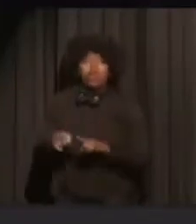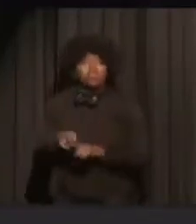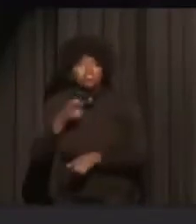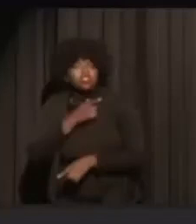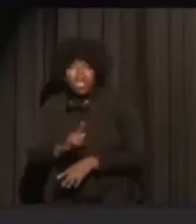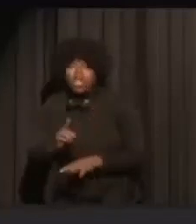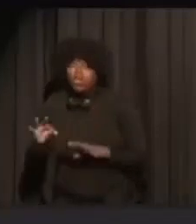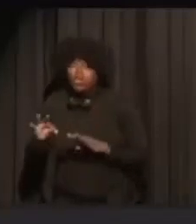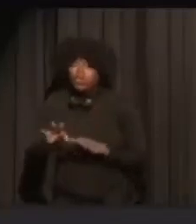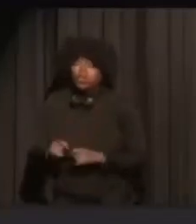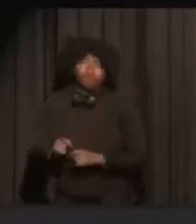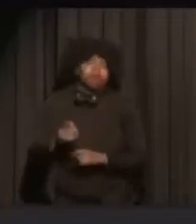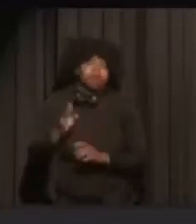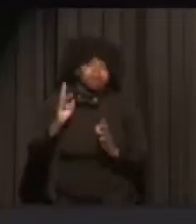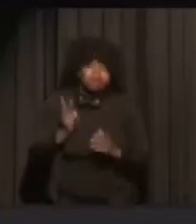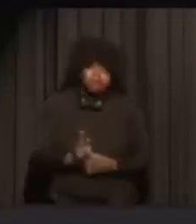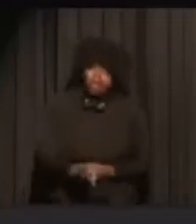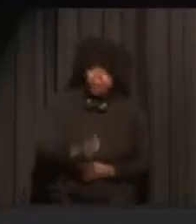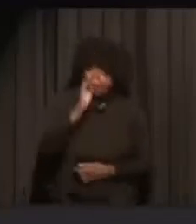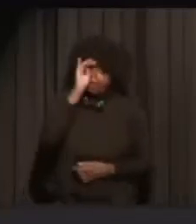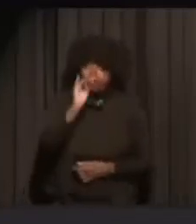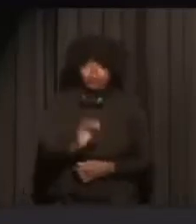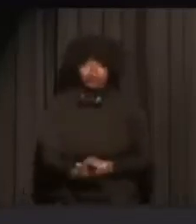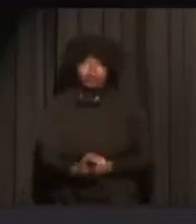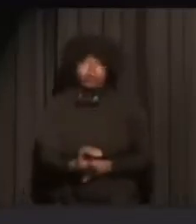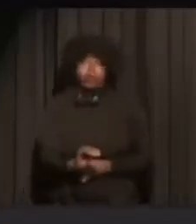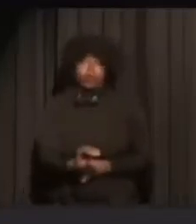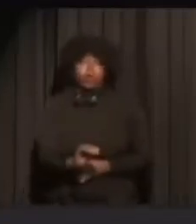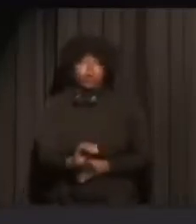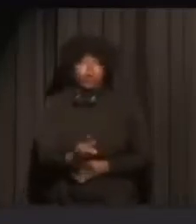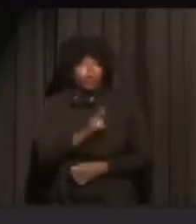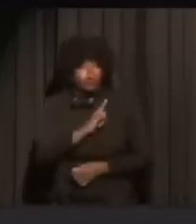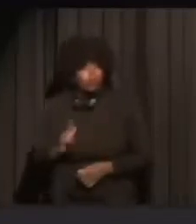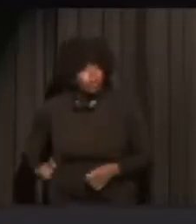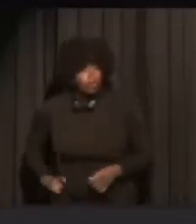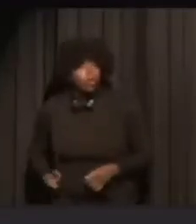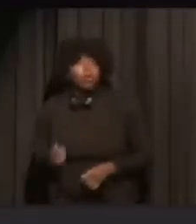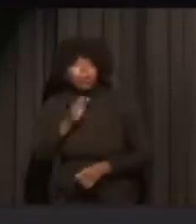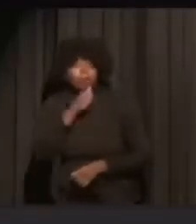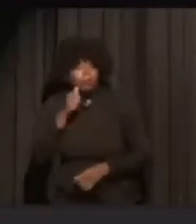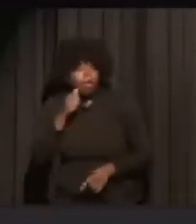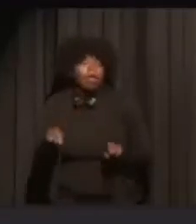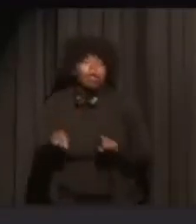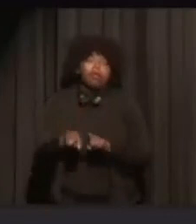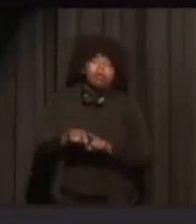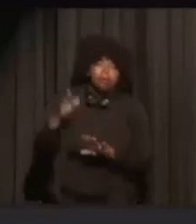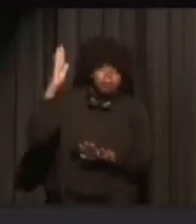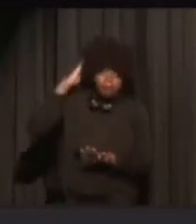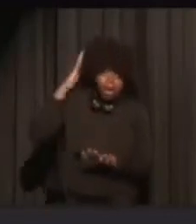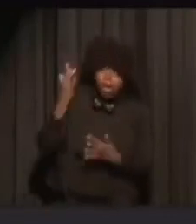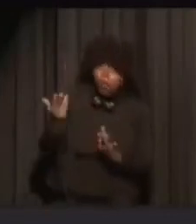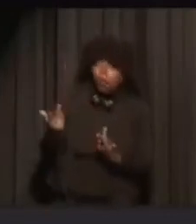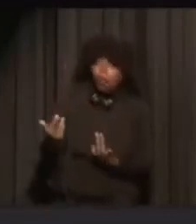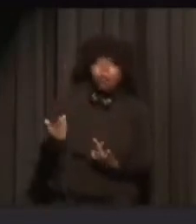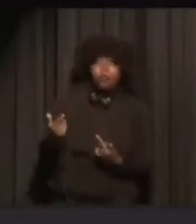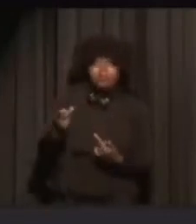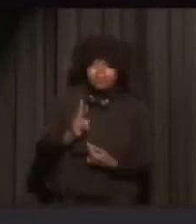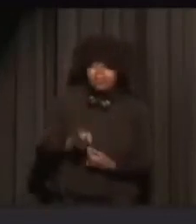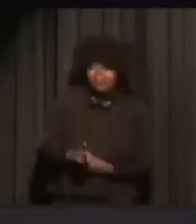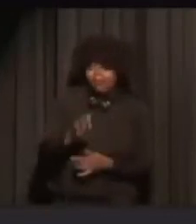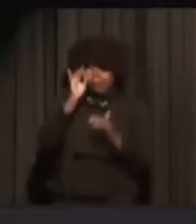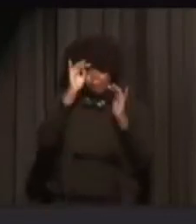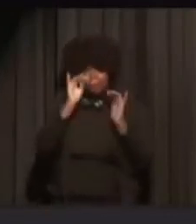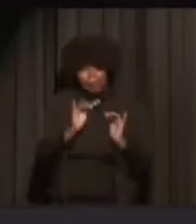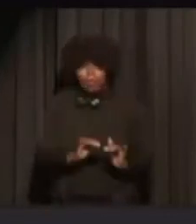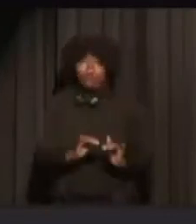disso Governador eh e os governadores senadores também do Amapá e do Pará igual eh respeitamos o